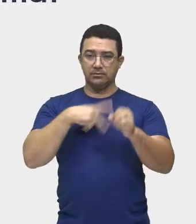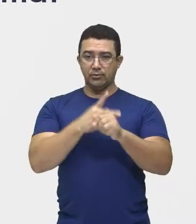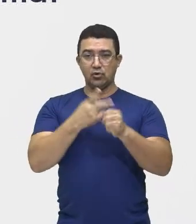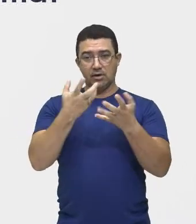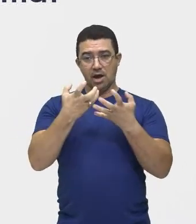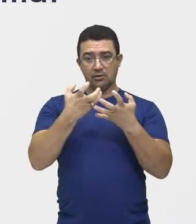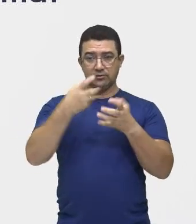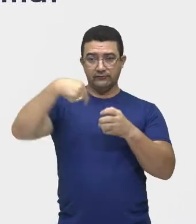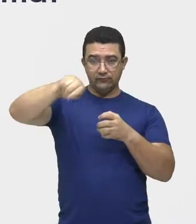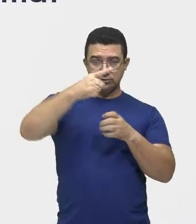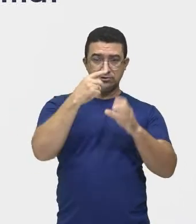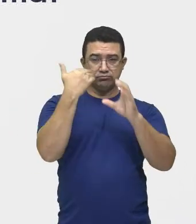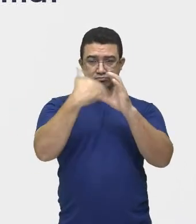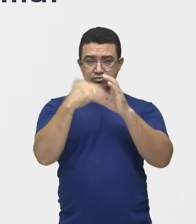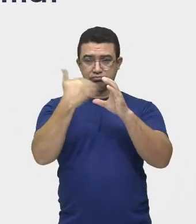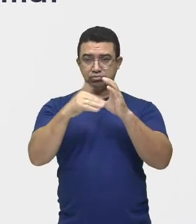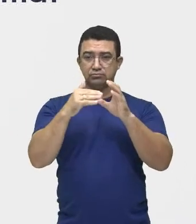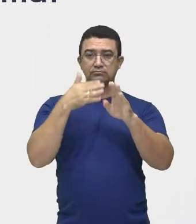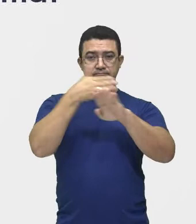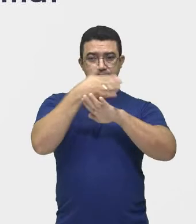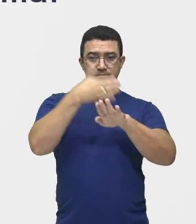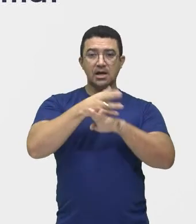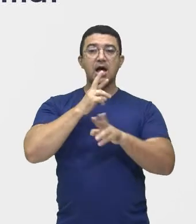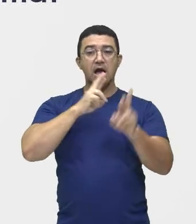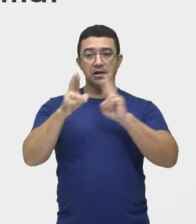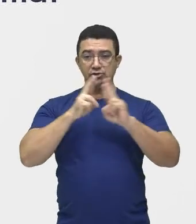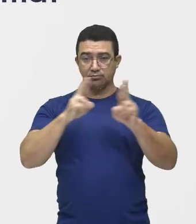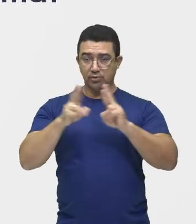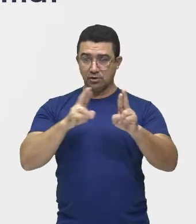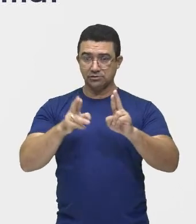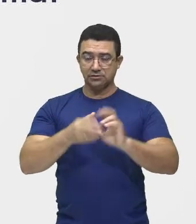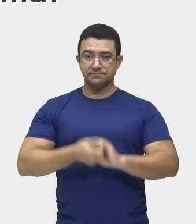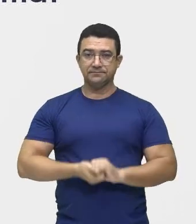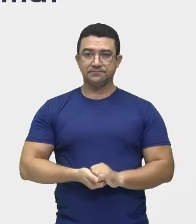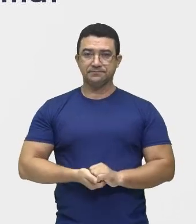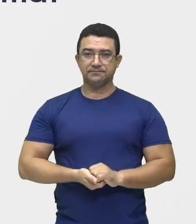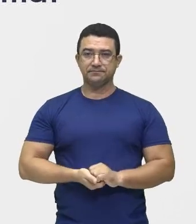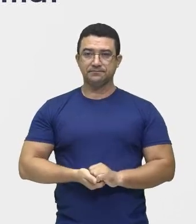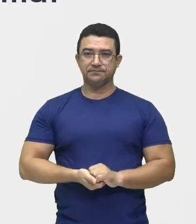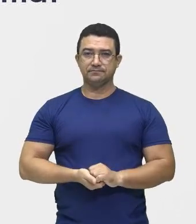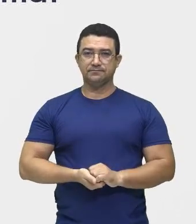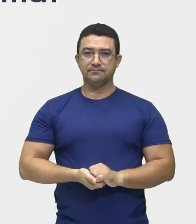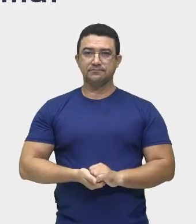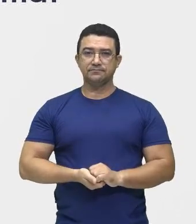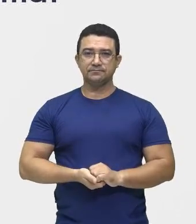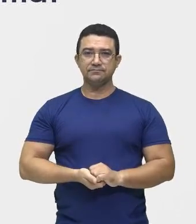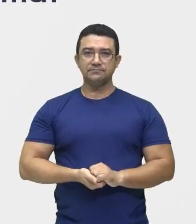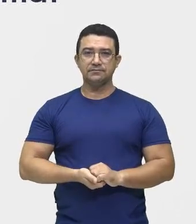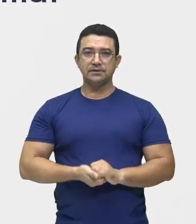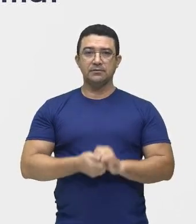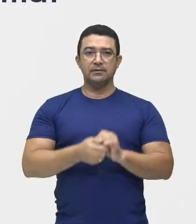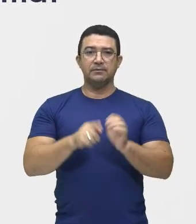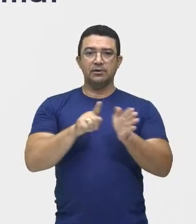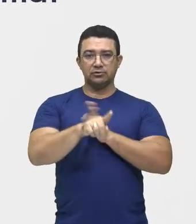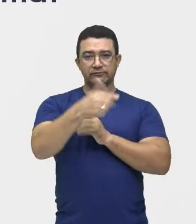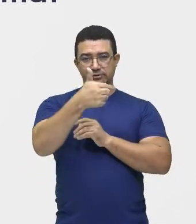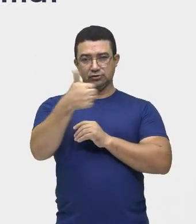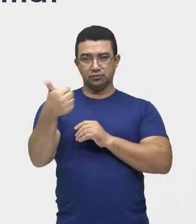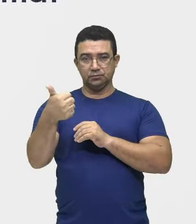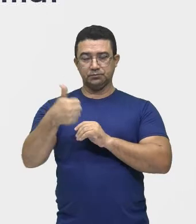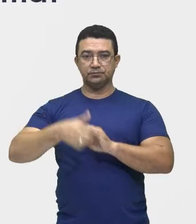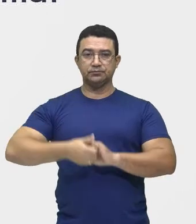vocês mandem a alternativa que vocês acham, se é aquela que mais condiz com a resposta correta. Questão 21 fala o seguinte: